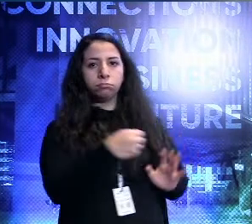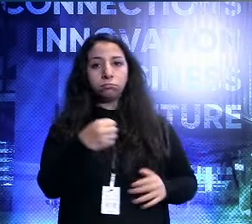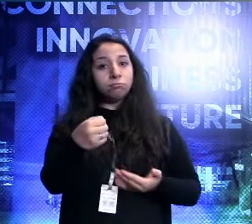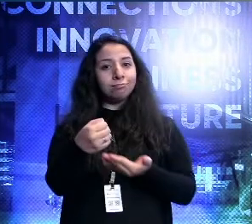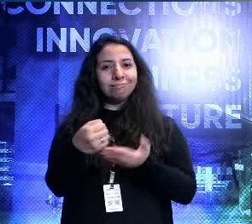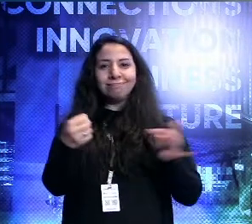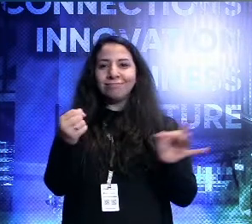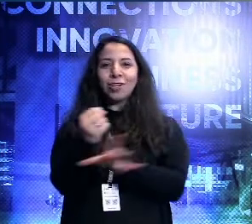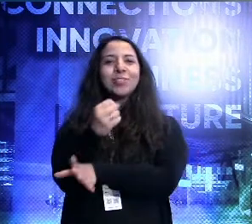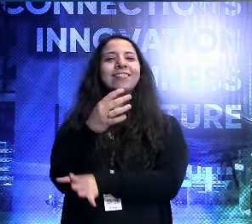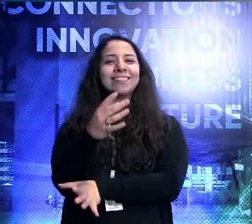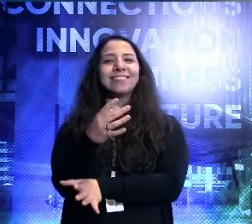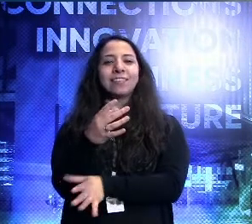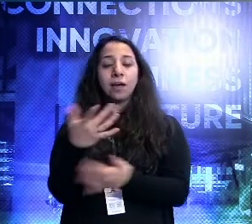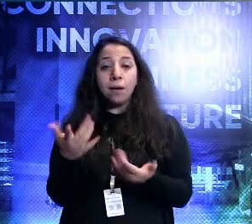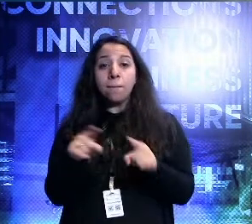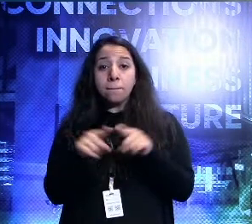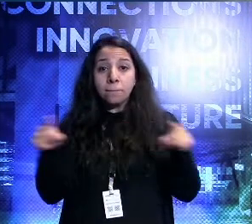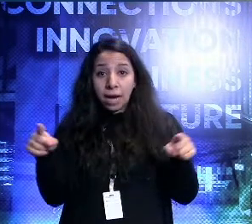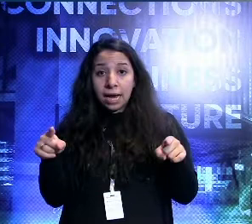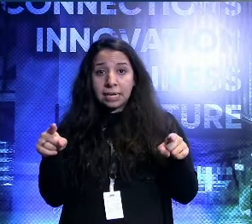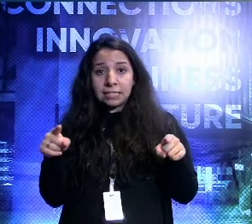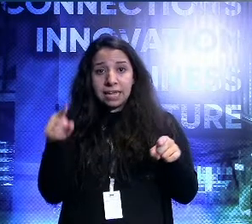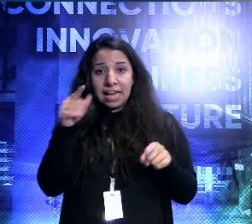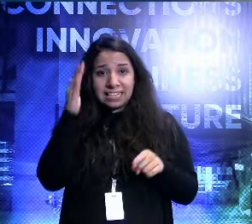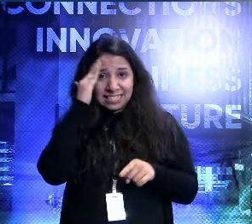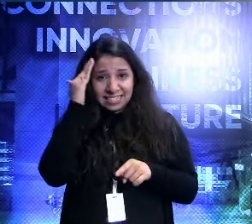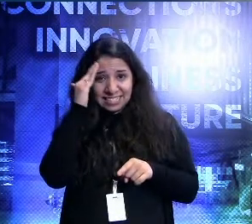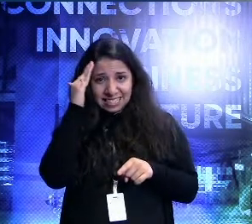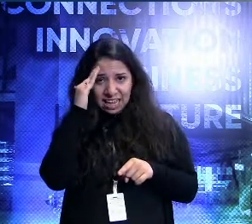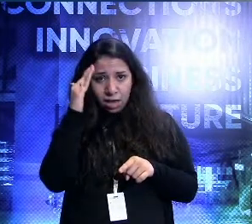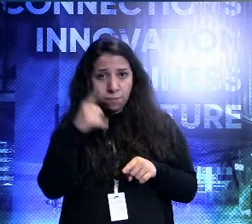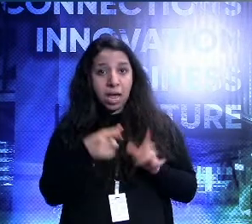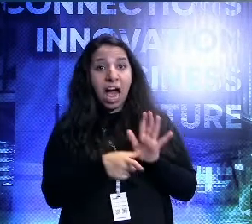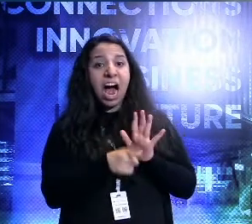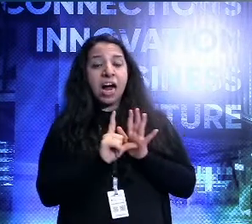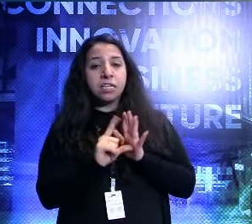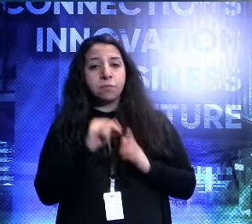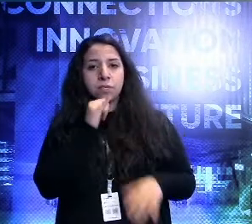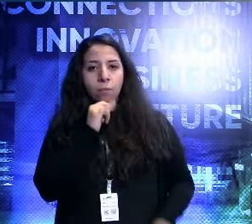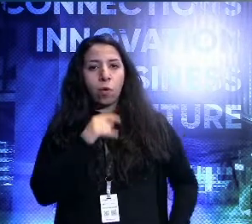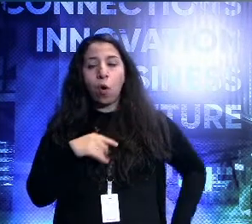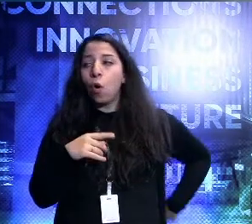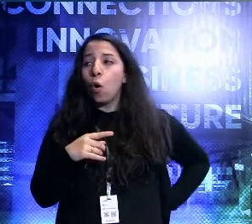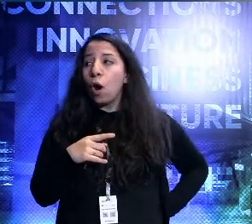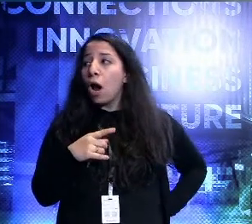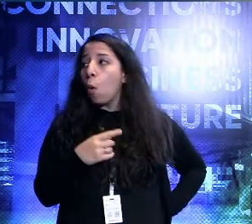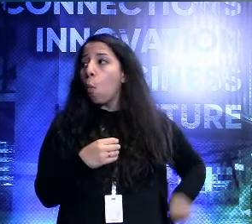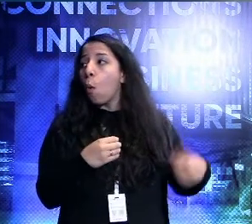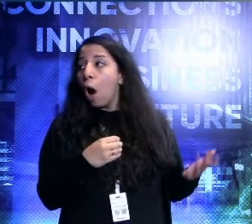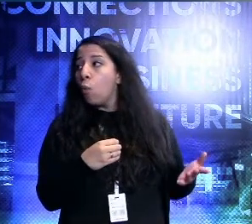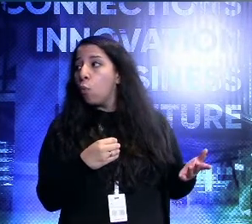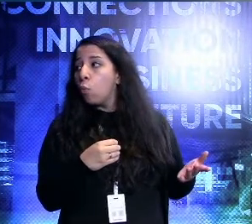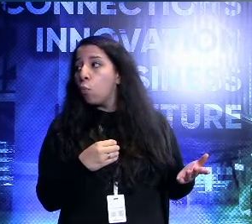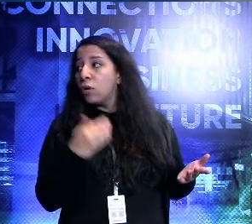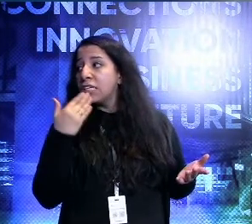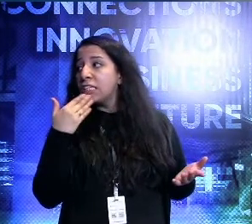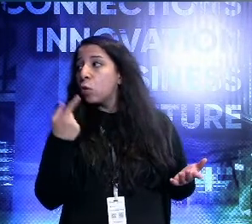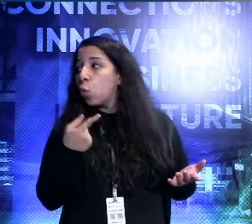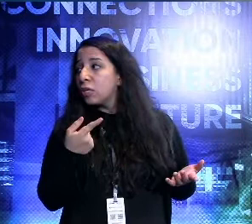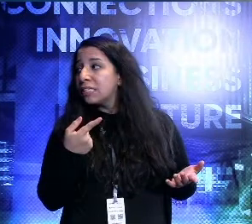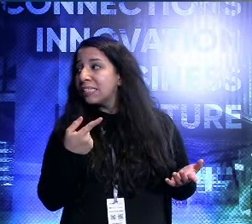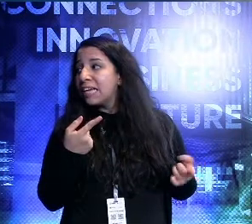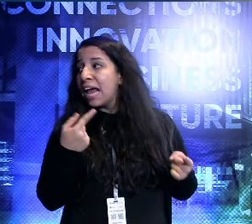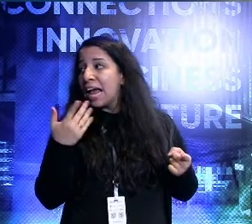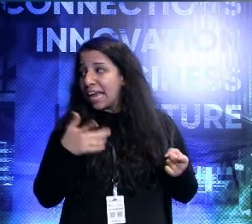Mas ela não necessariamente sabe com antecedência qual é o sorvete que ela vai fazer. Ela tem 3 opções. Ela pode